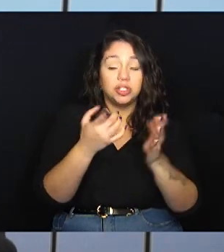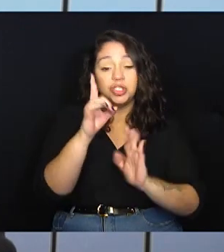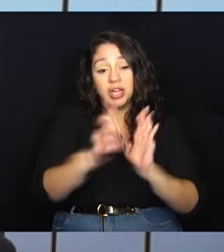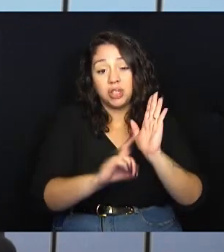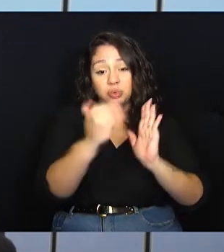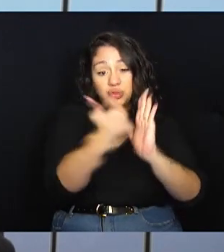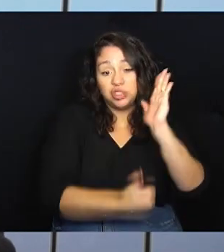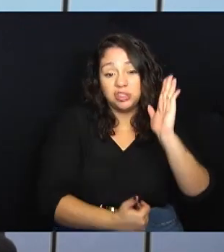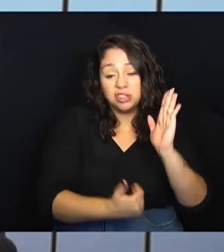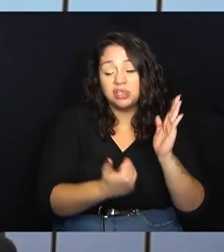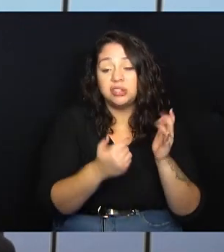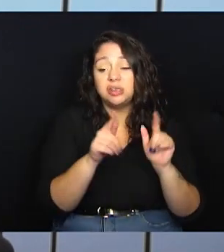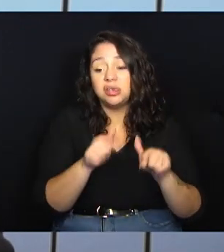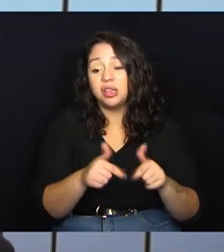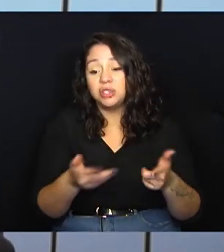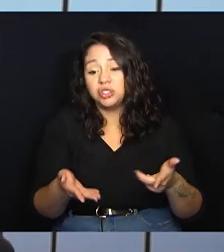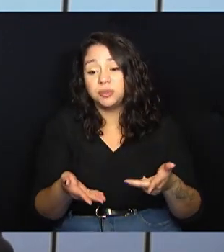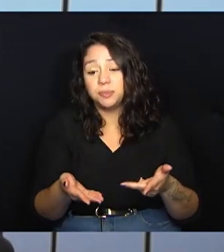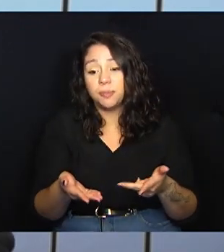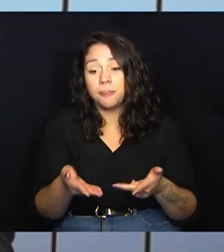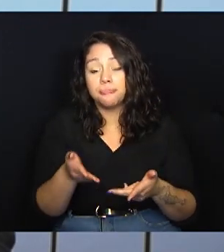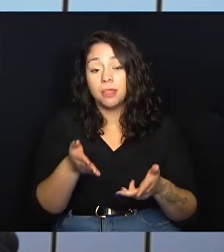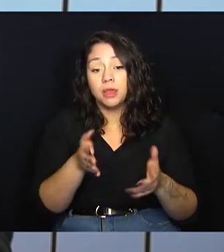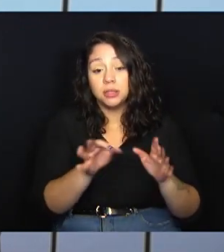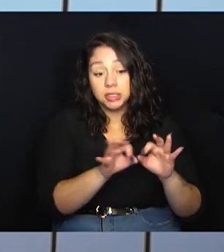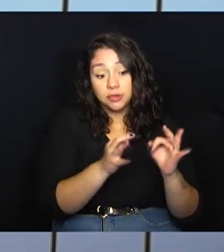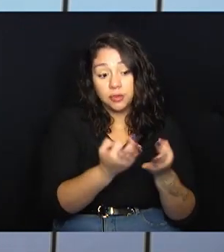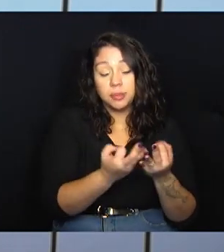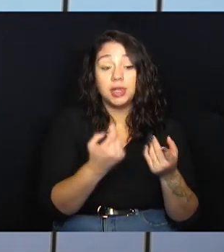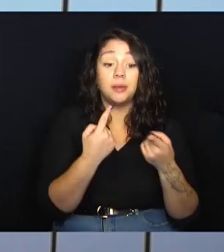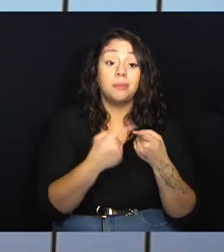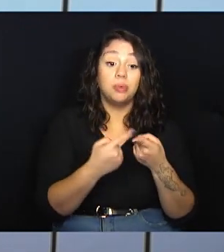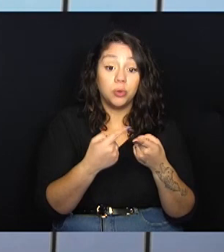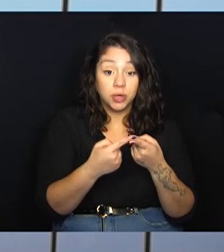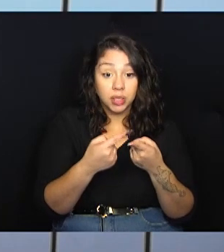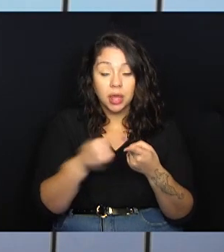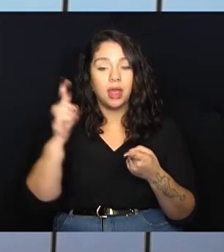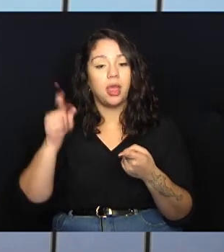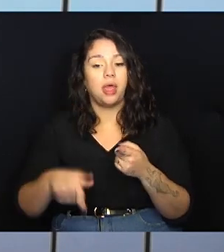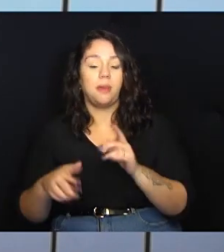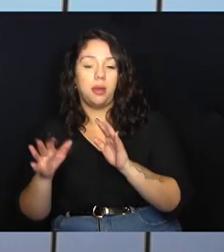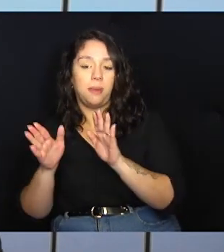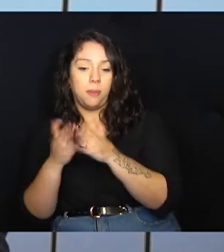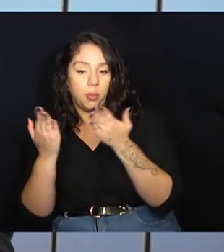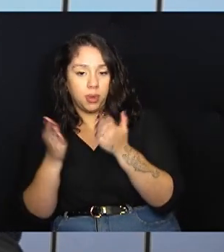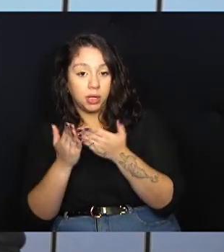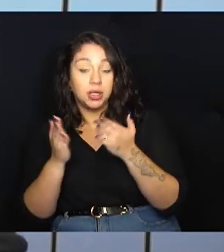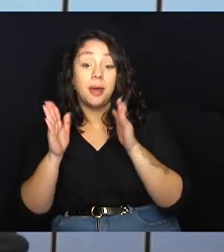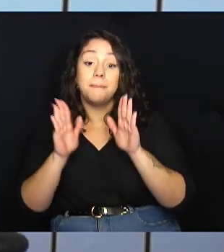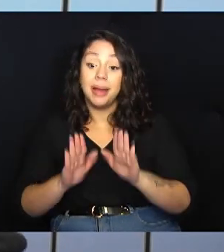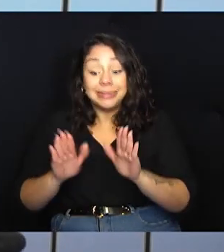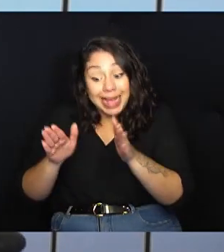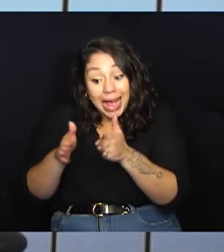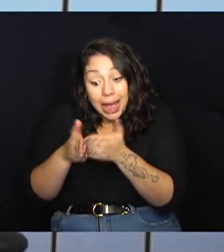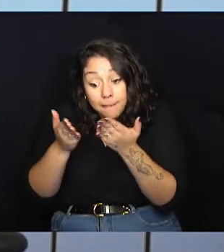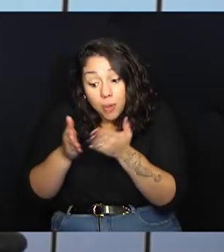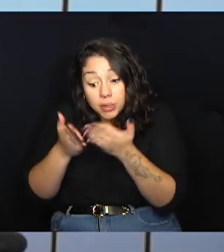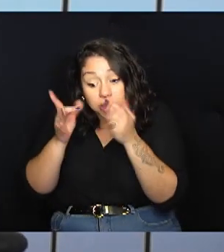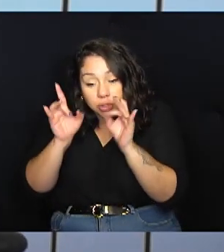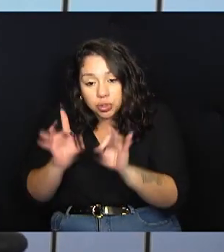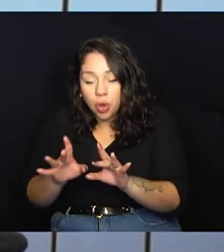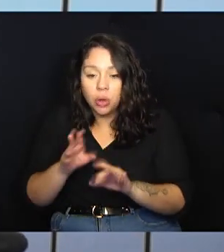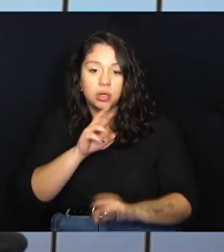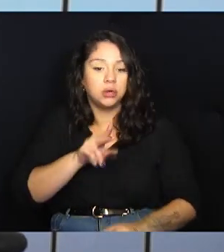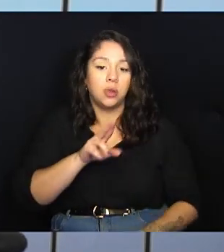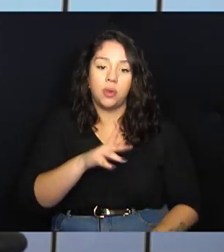podem ocorrer nessa família em função da pobreza. Mas a pobreza por si só não é